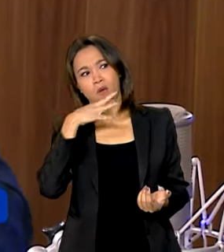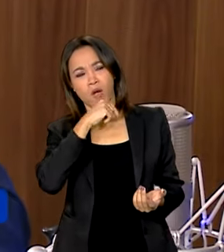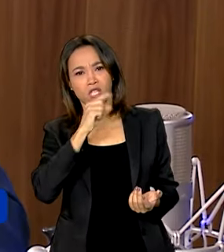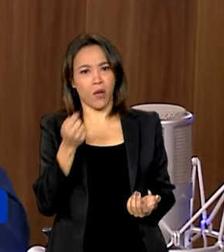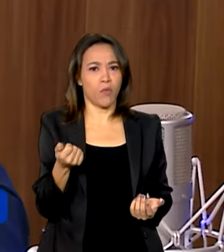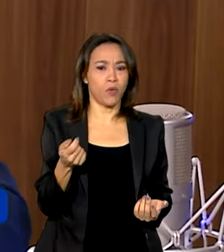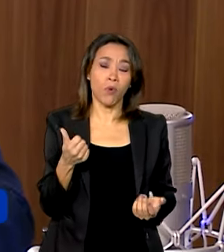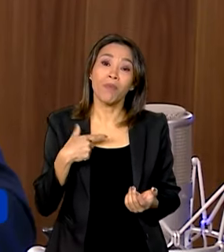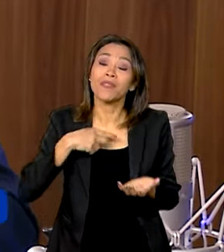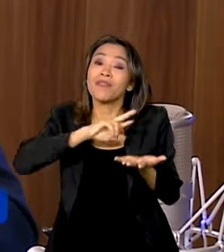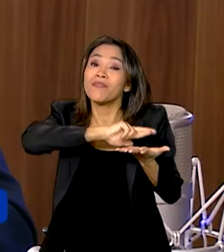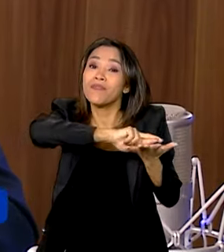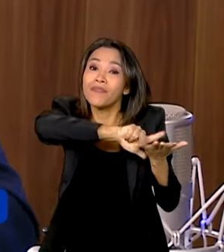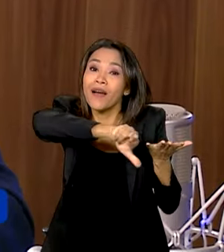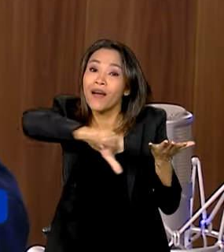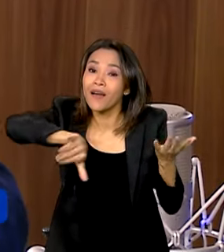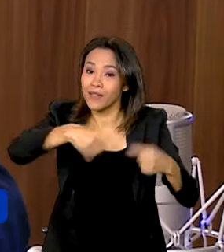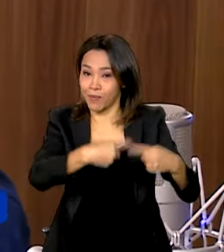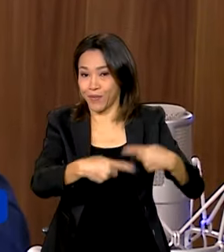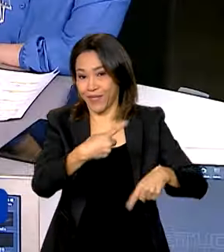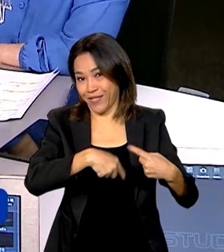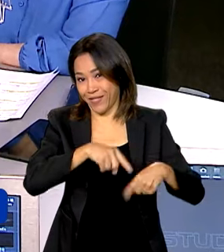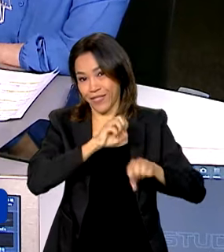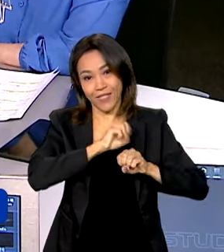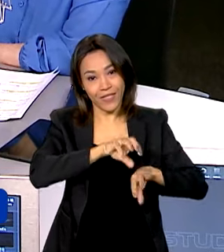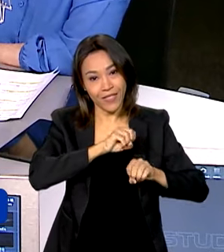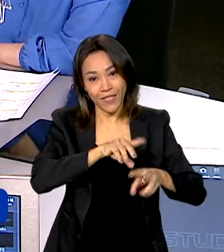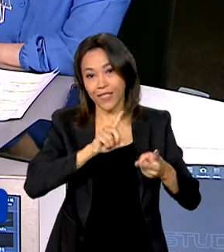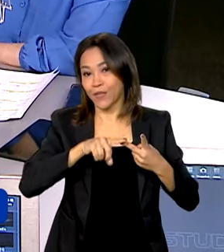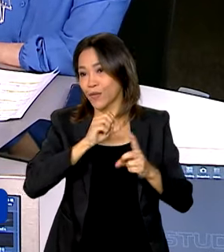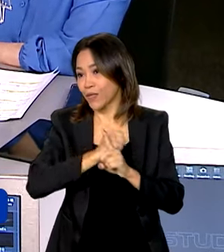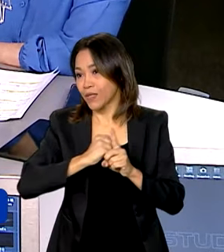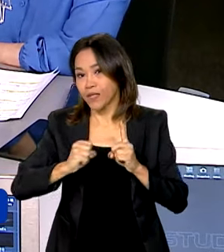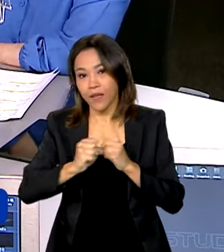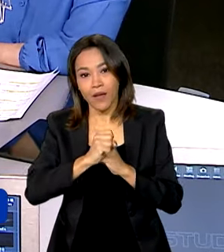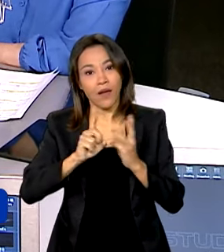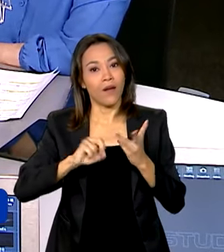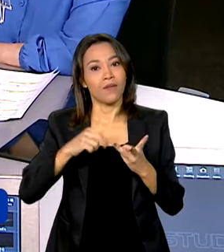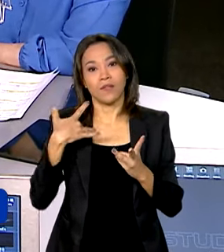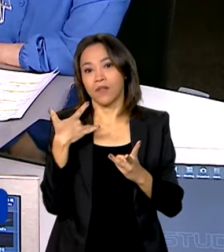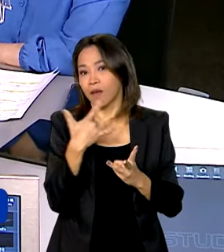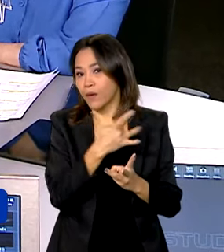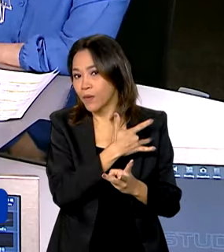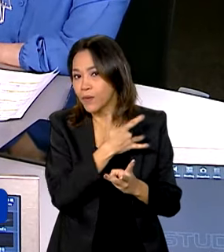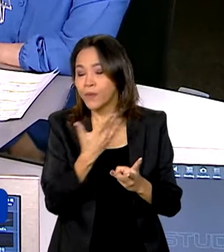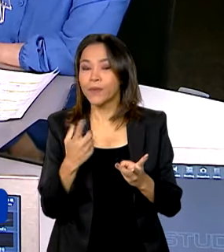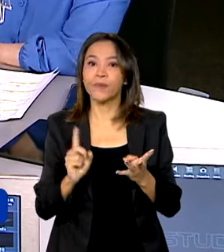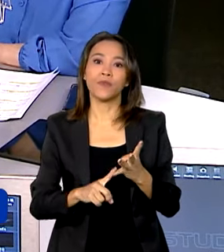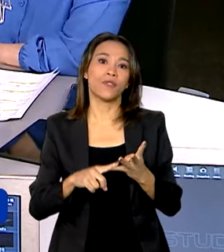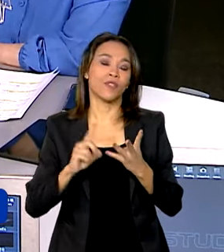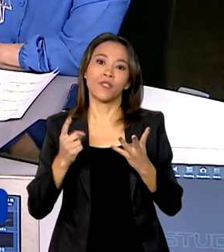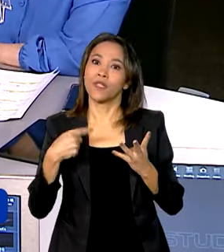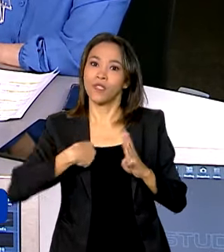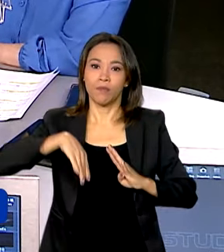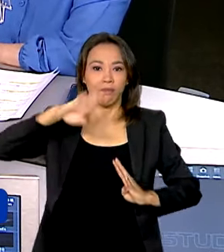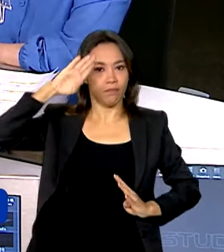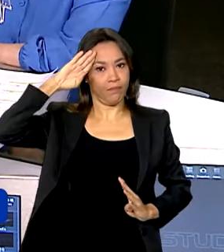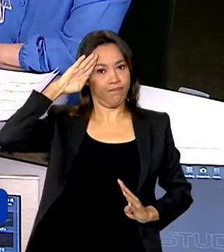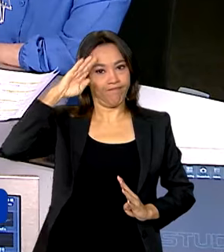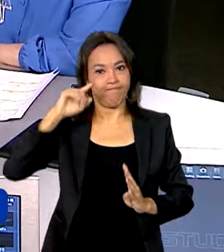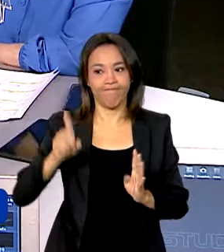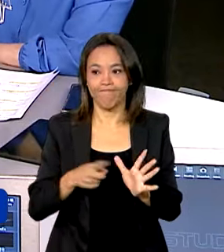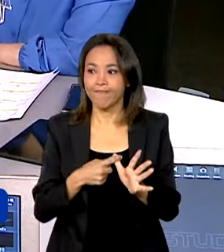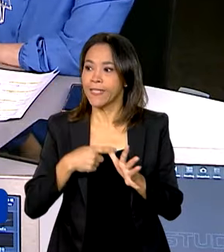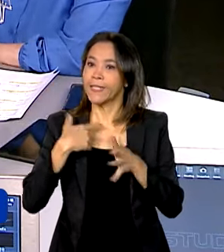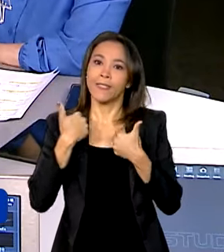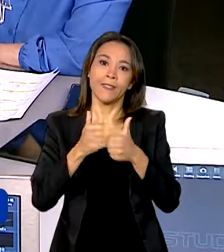as outras políticas públicas de Educação de Desenvolvimento Social de saúde né das Forças Armadas do